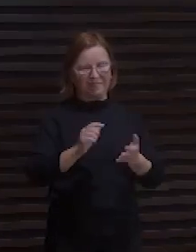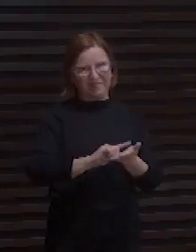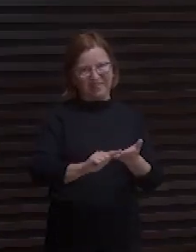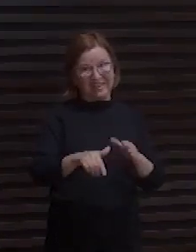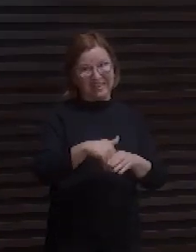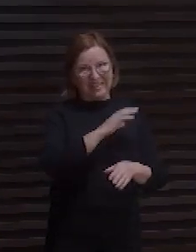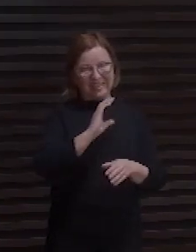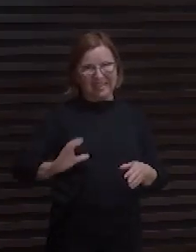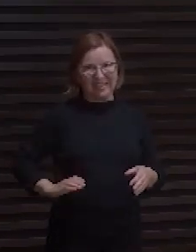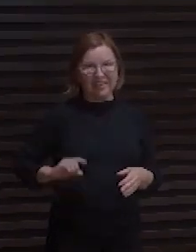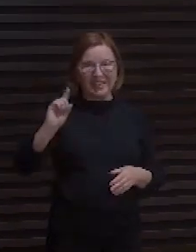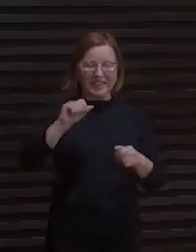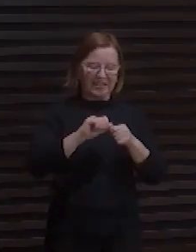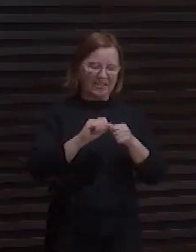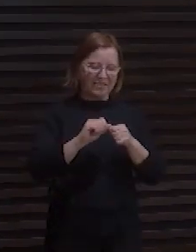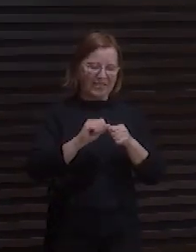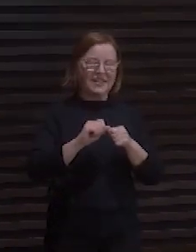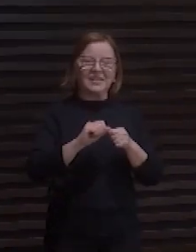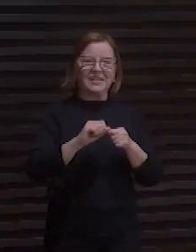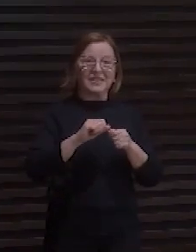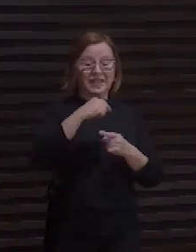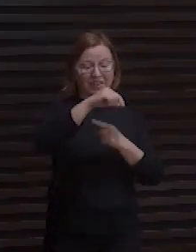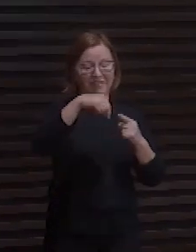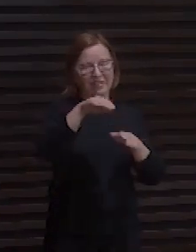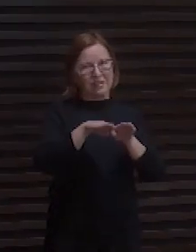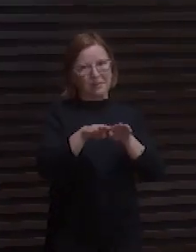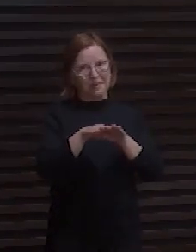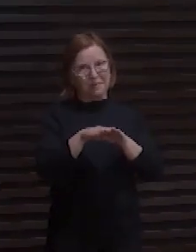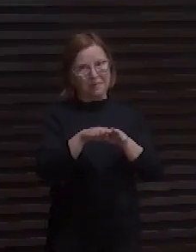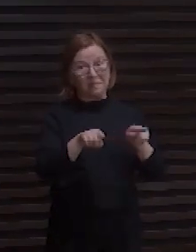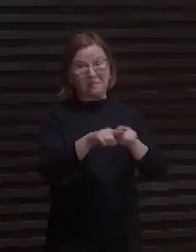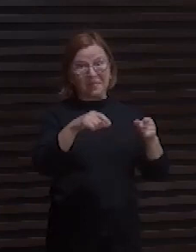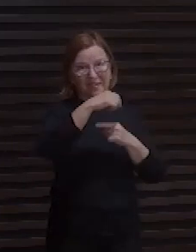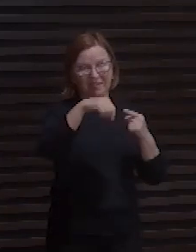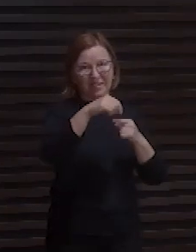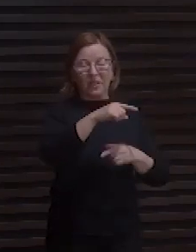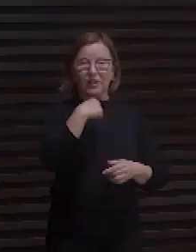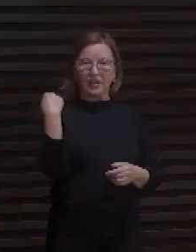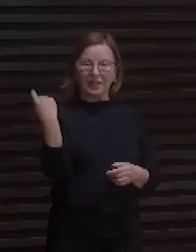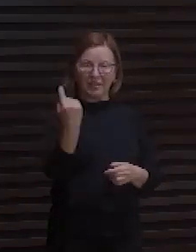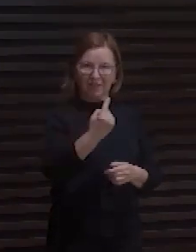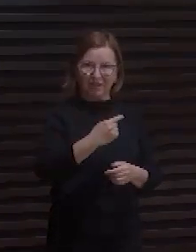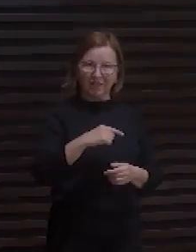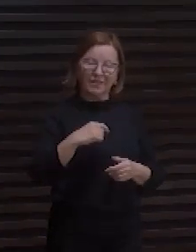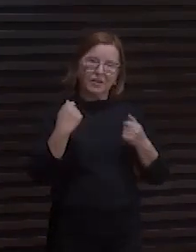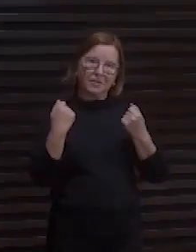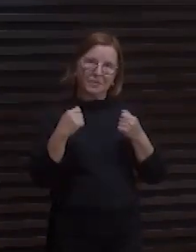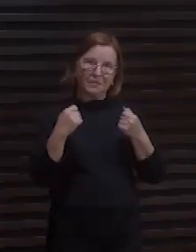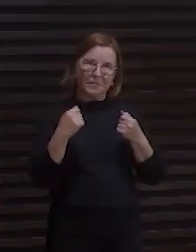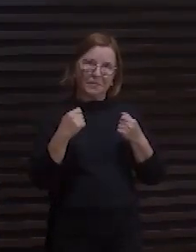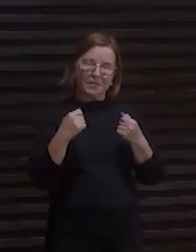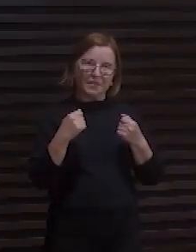é Ele quem vai operar a santificação também. Só que na santificação nós reagimos a essa ação de Deus em